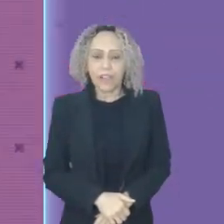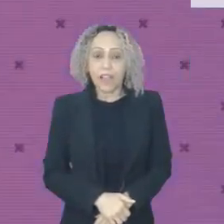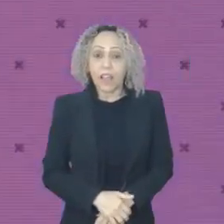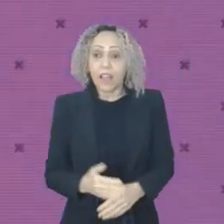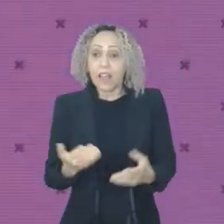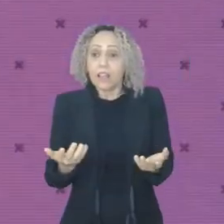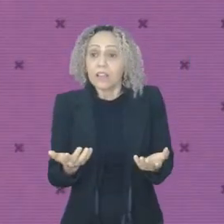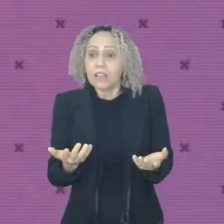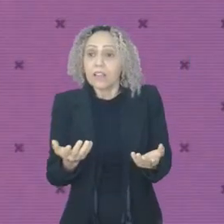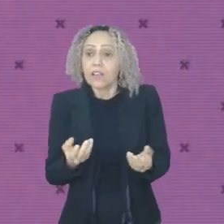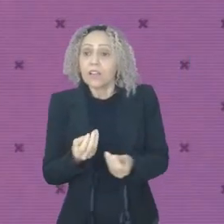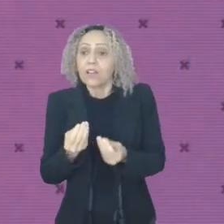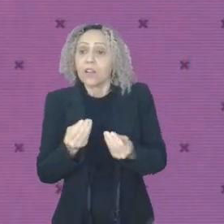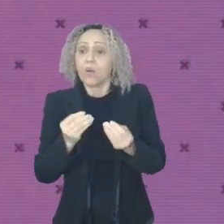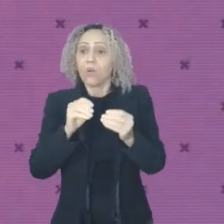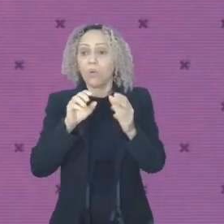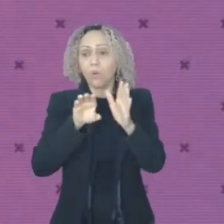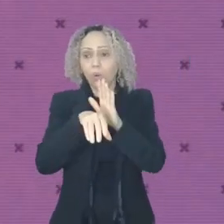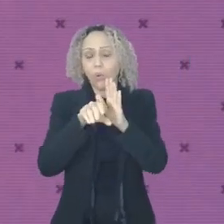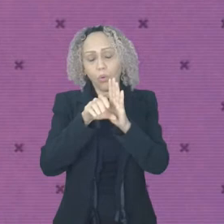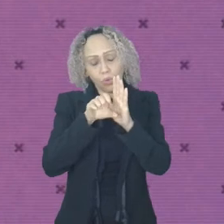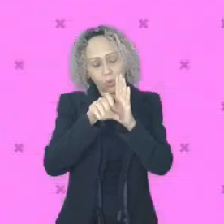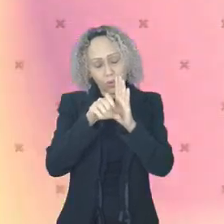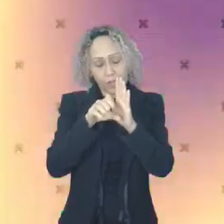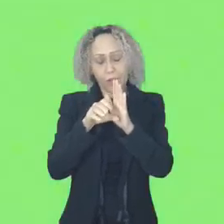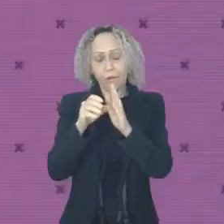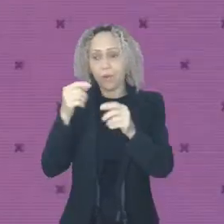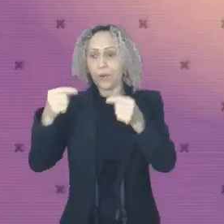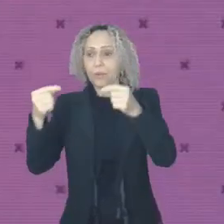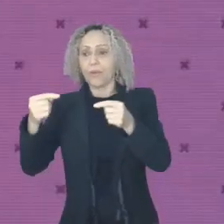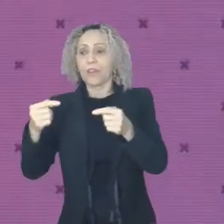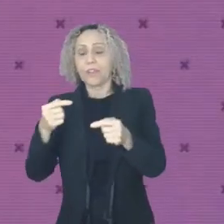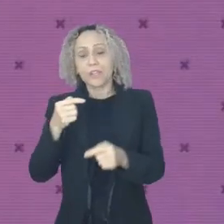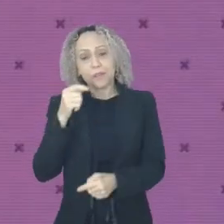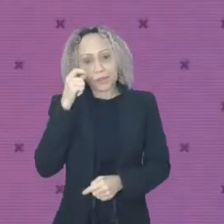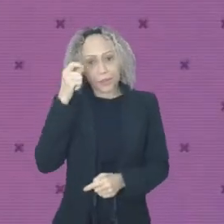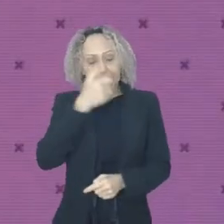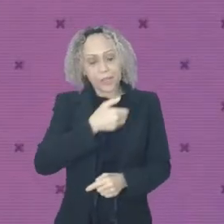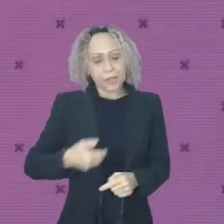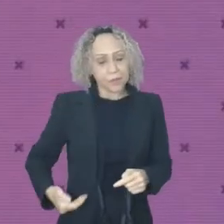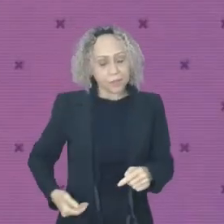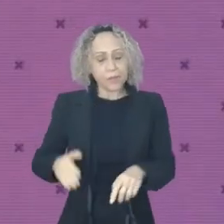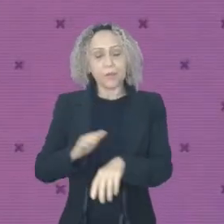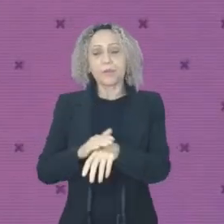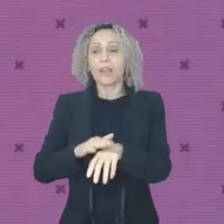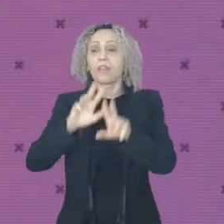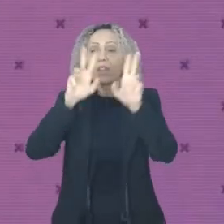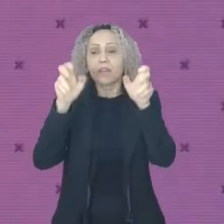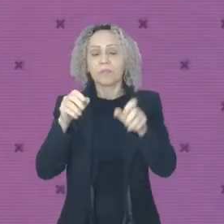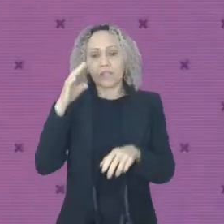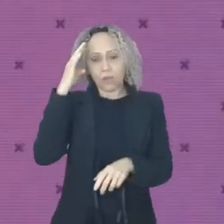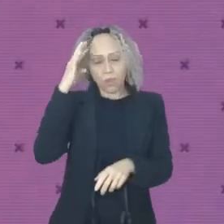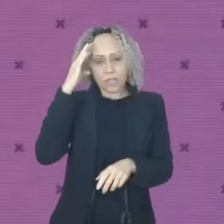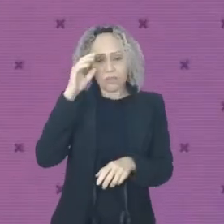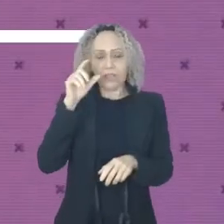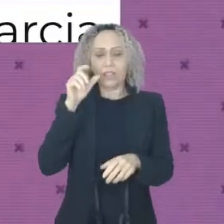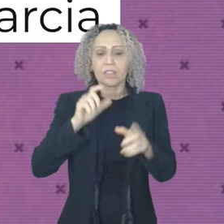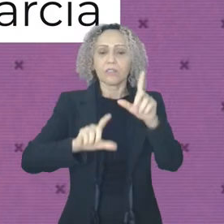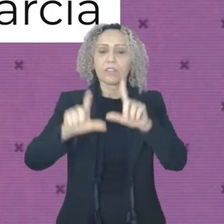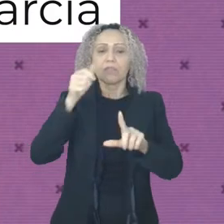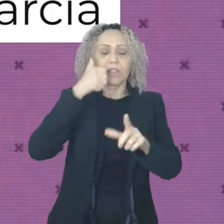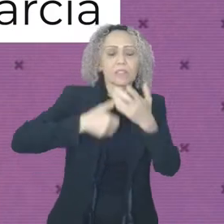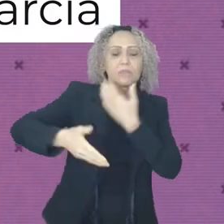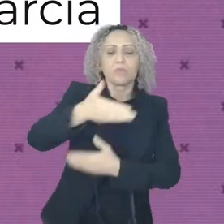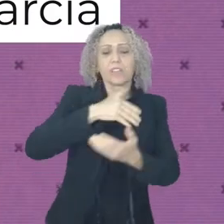Como escolher conteúdo político de interesse público é o tema desta quarta-feira no TV Elas por Elas Formação, com a